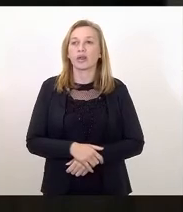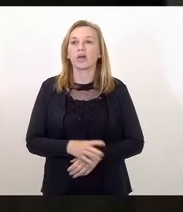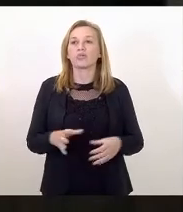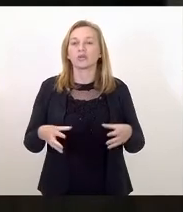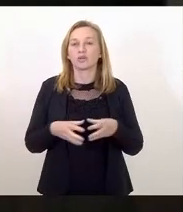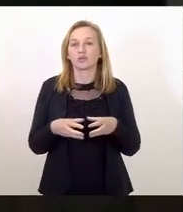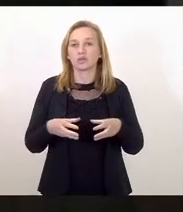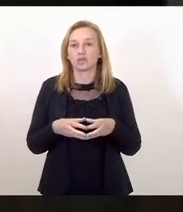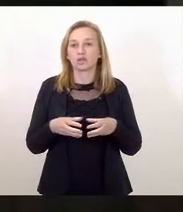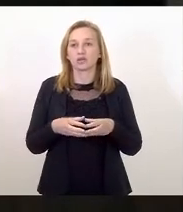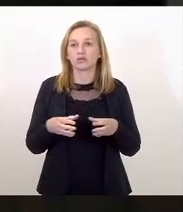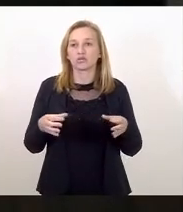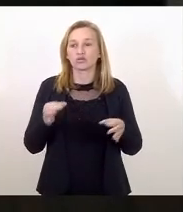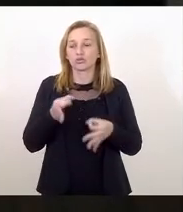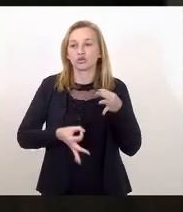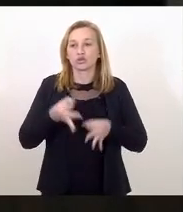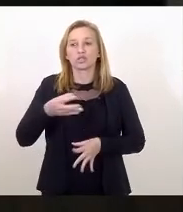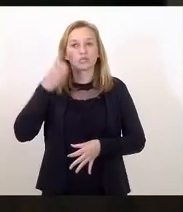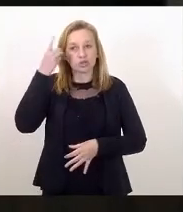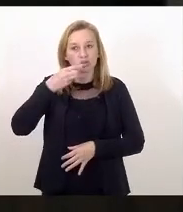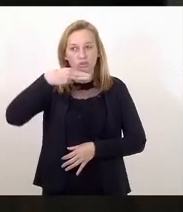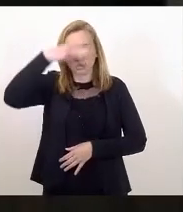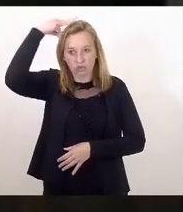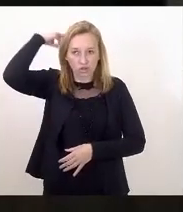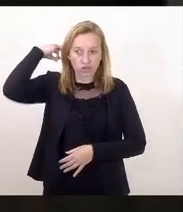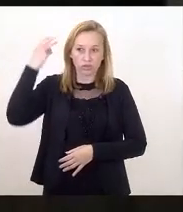Comissão de Constituição e Justiça, deputado Márcio Pacheco.